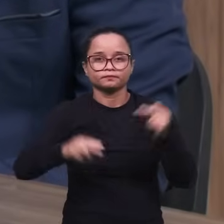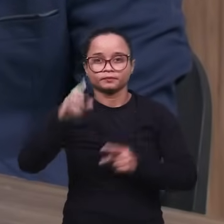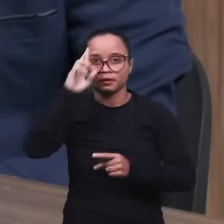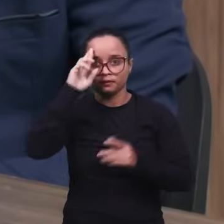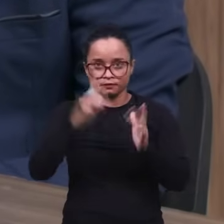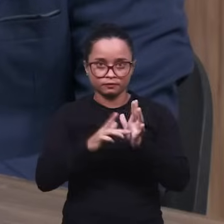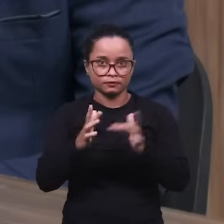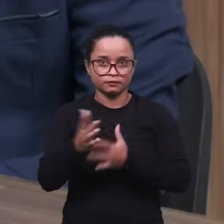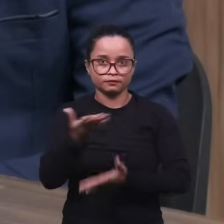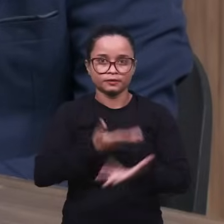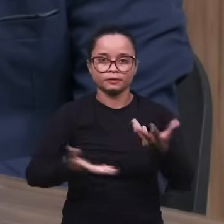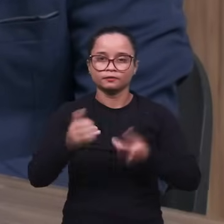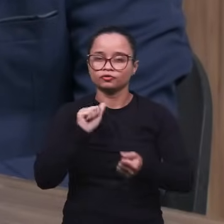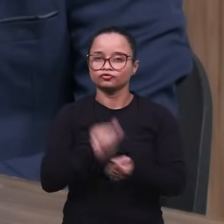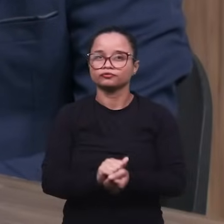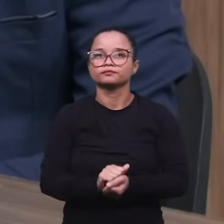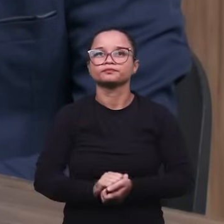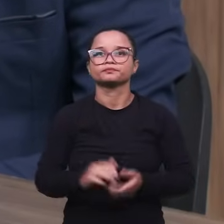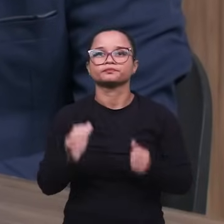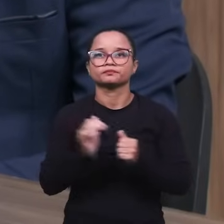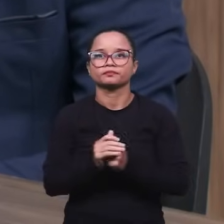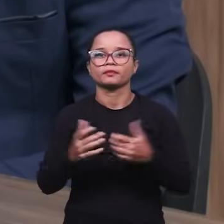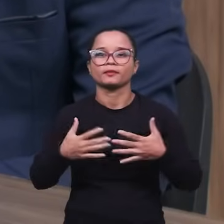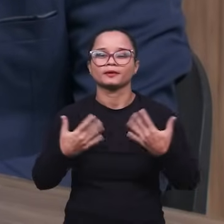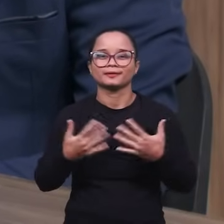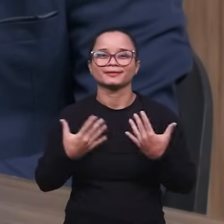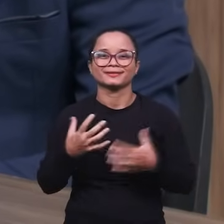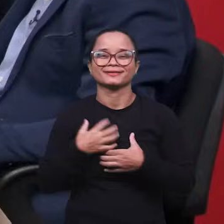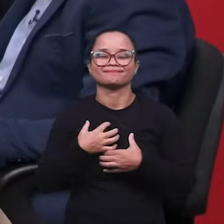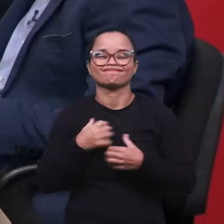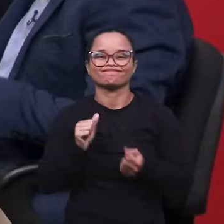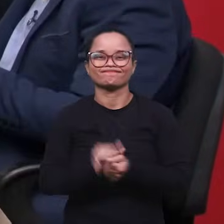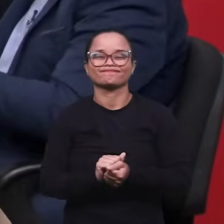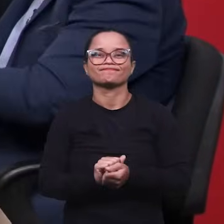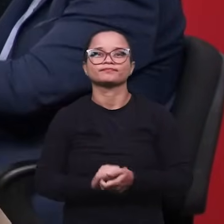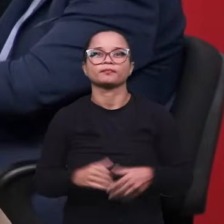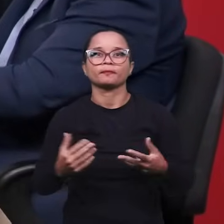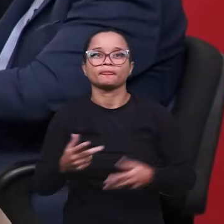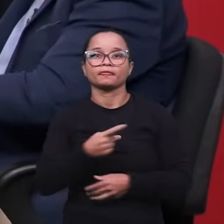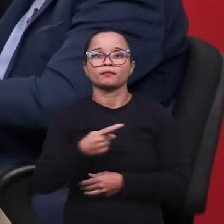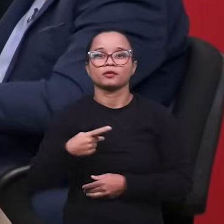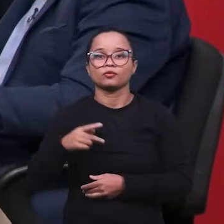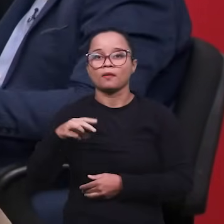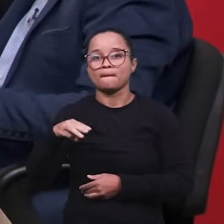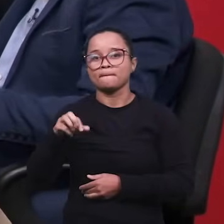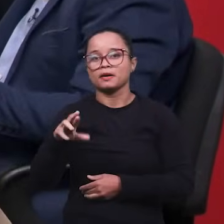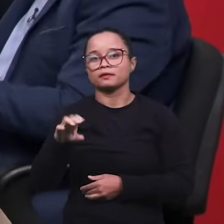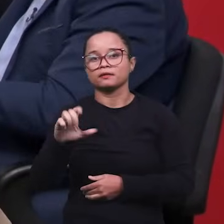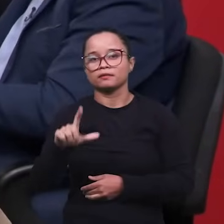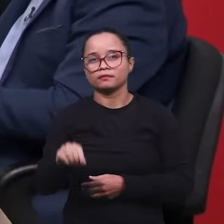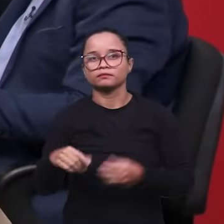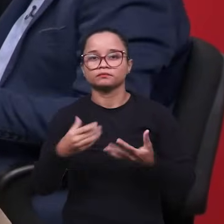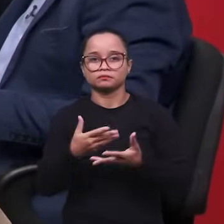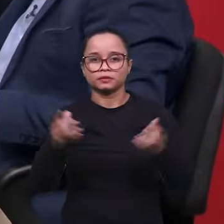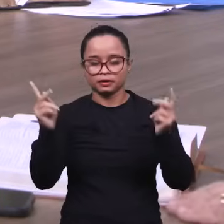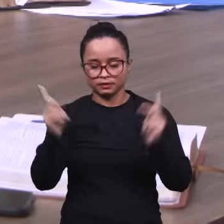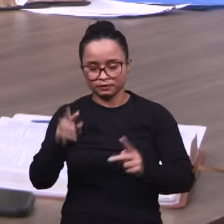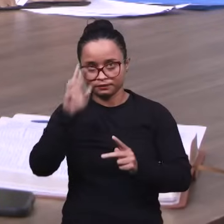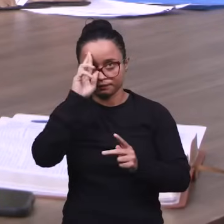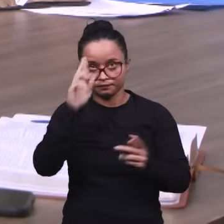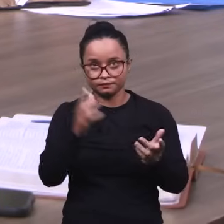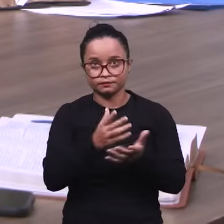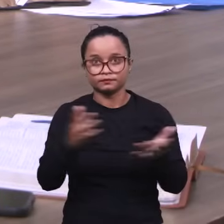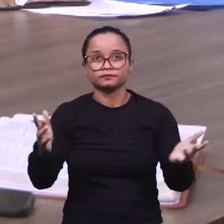você que participa conosco. Amém. Alegria estar aqui. Amém. Pastor Marcelo Ferreira, paz do Senhor, Marcelo. Paz do Senhor a